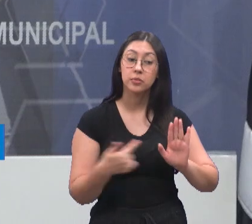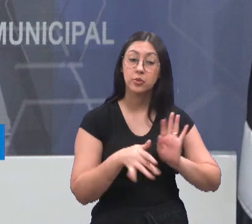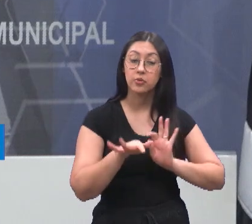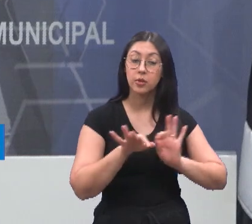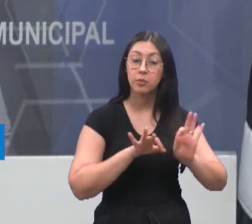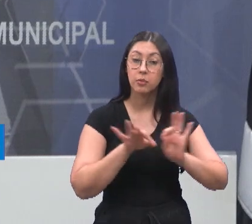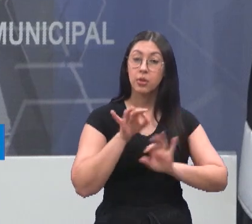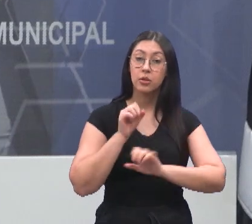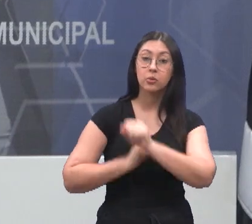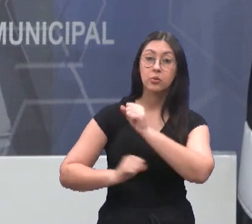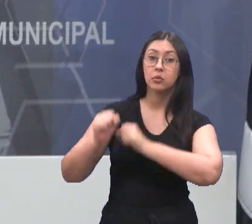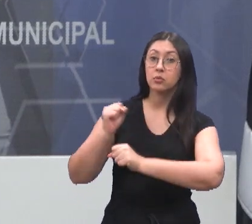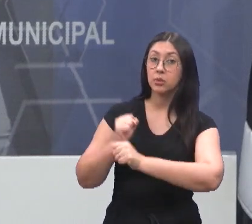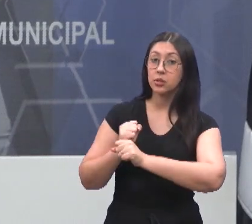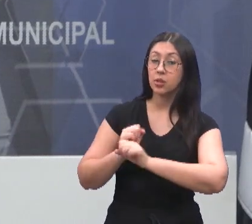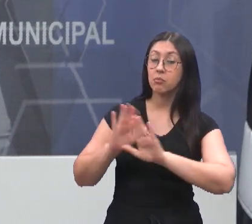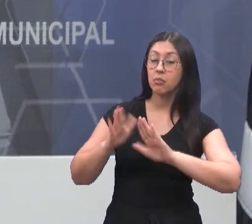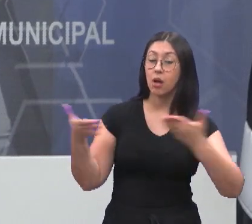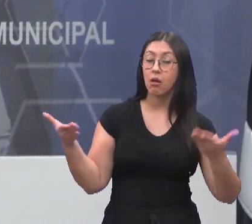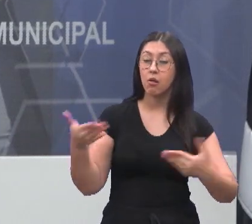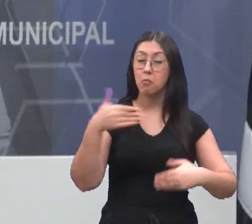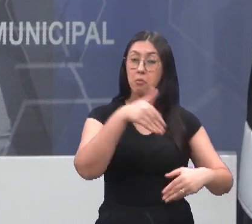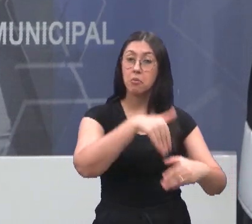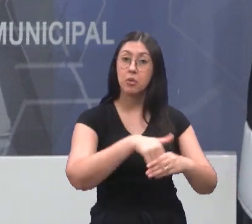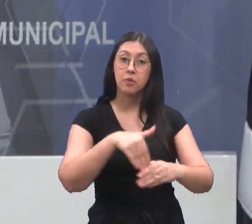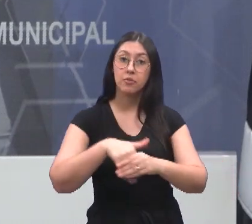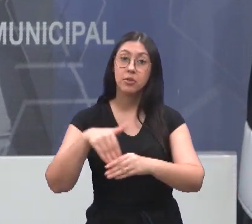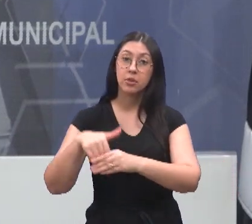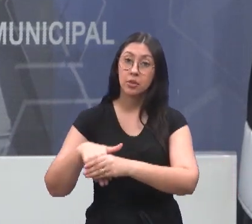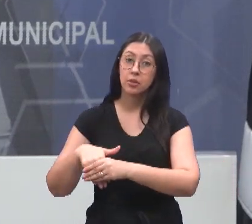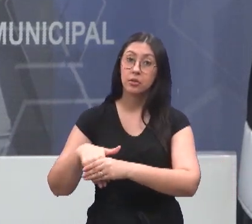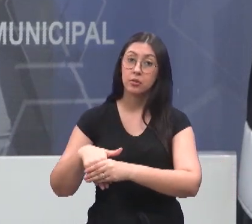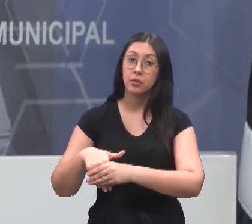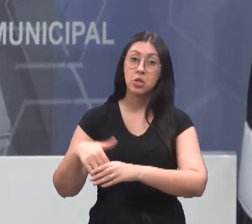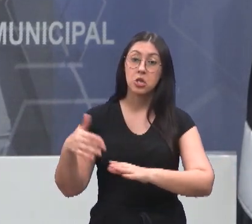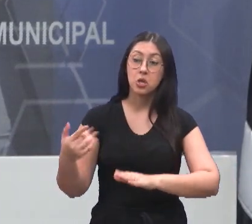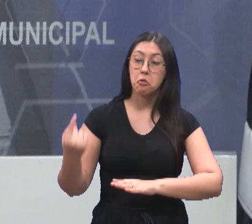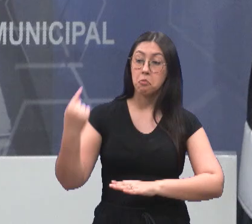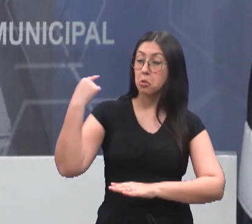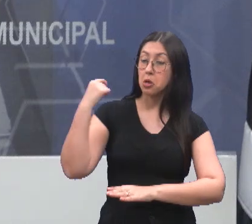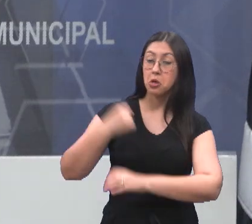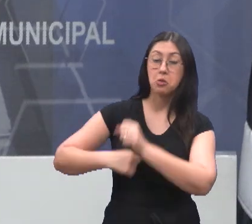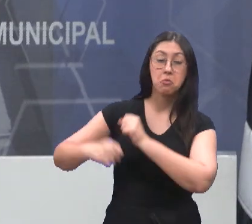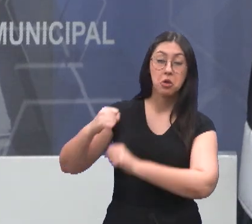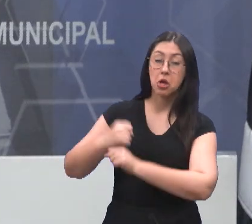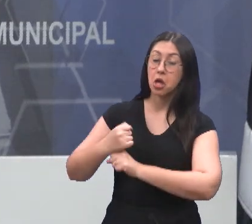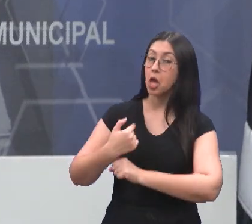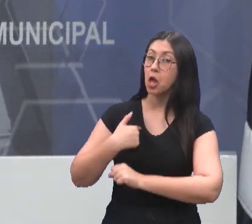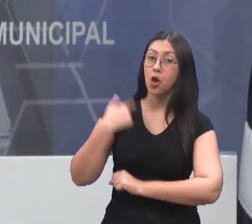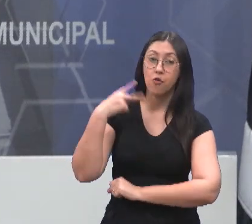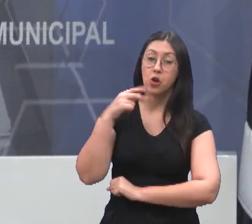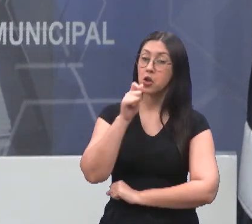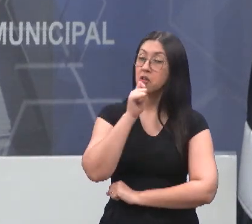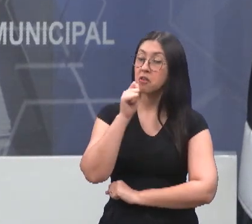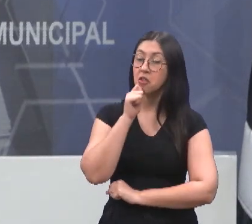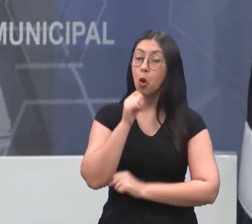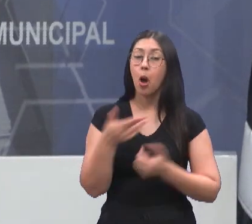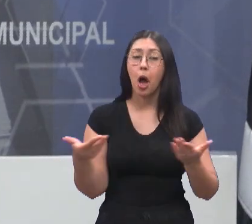ano passado e entrou aqui nesta casa no ano passado, eu não era vereador e eu tomei conhecimento desse projeto